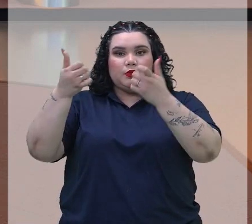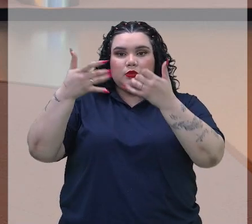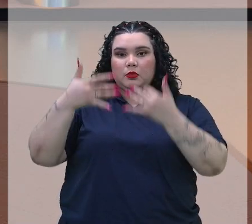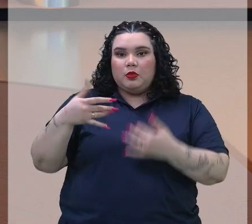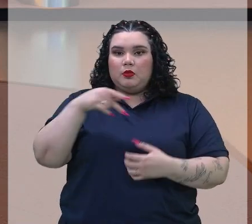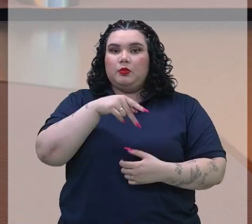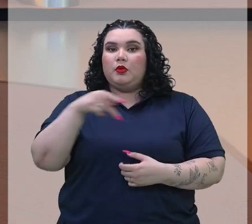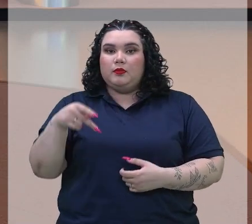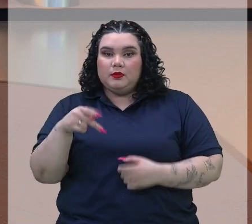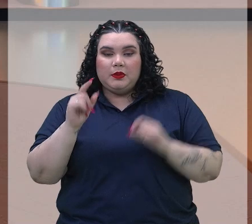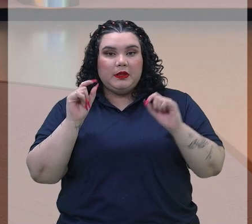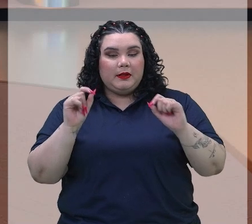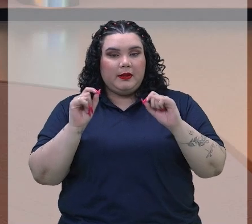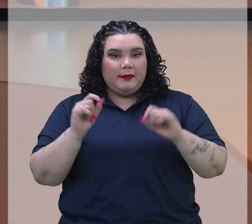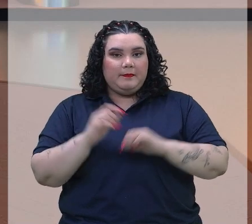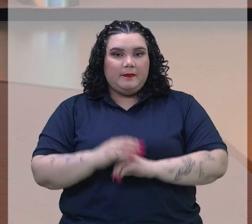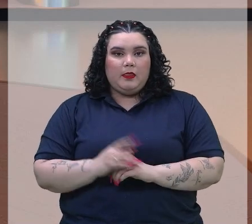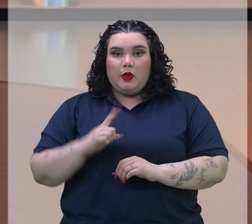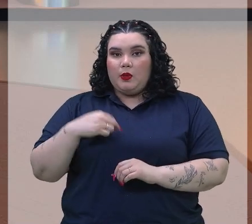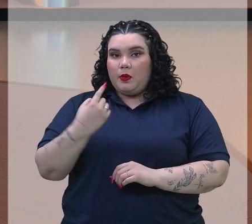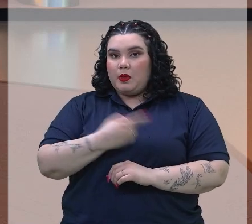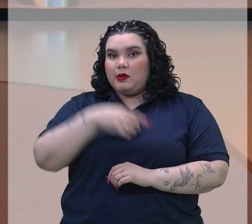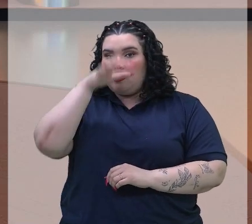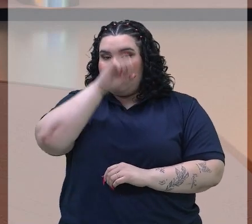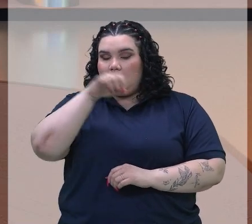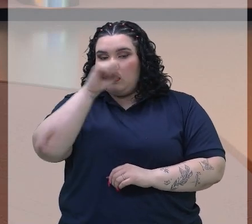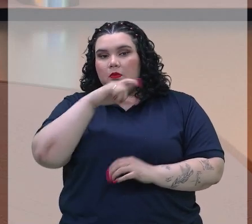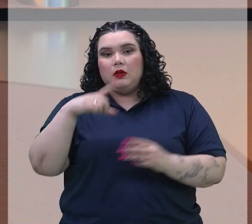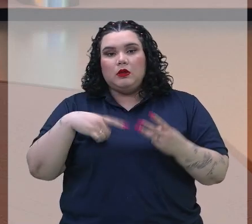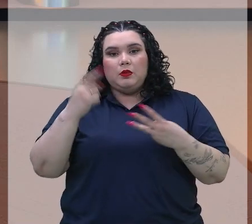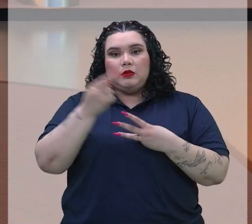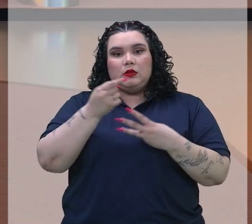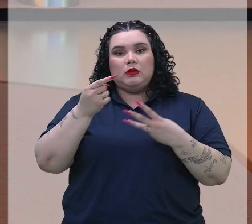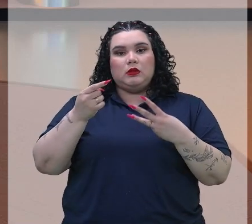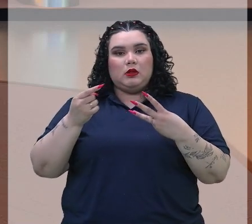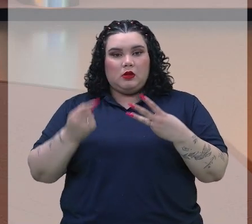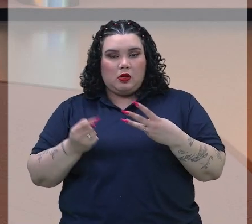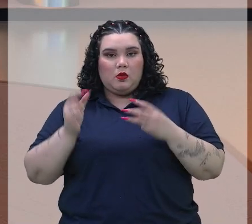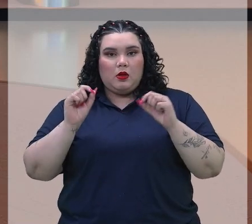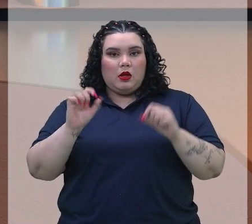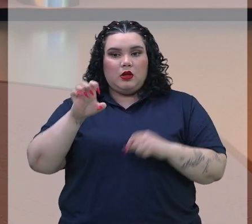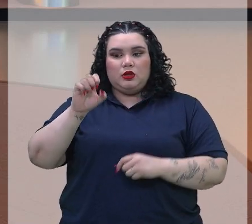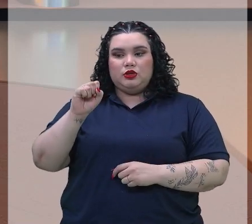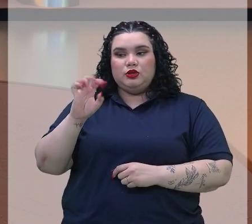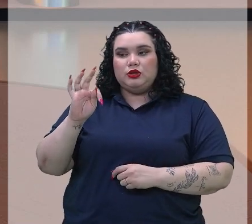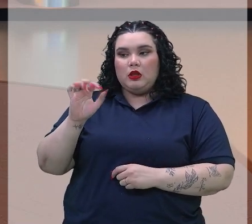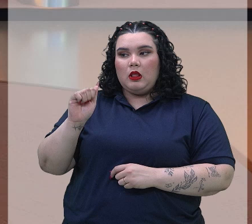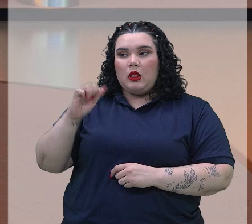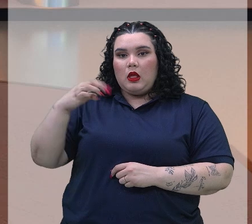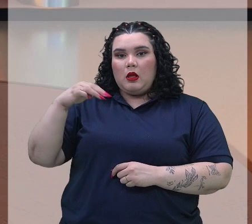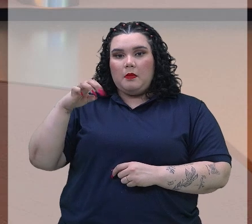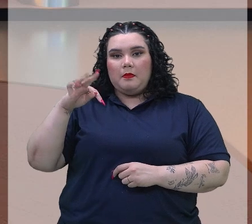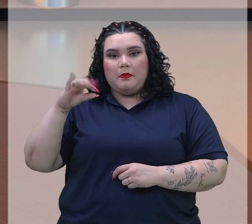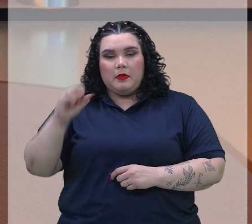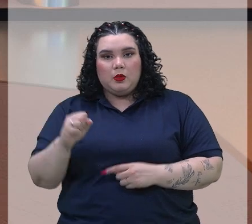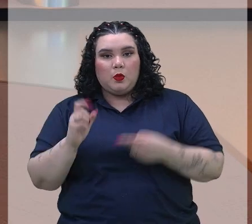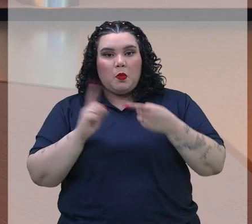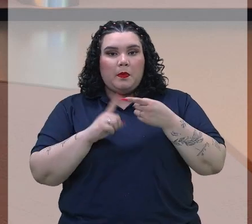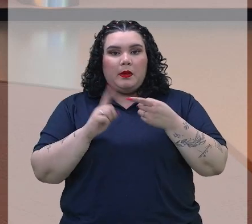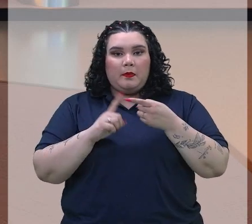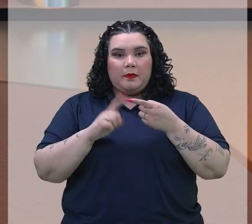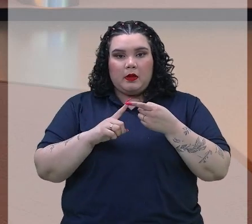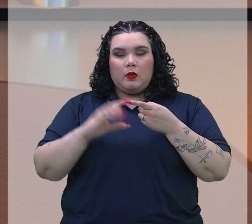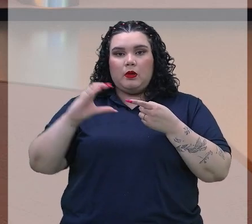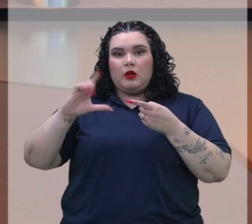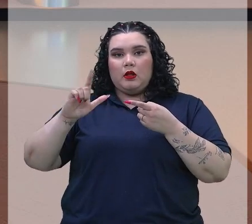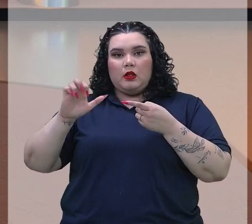gente aprendeu que a sociedade era dividida em estados ou estamentos, sendo que o primeiro estado era o clero, tinha